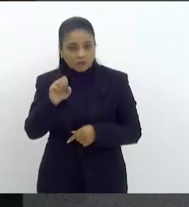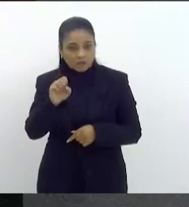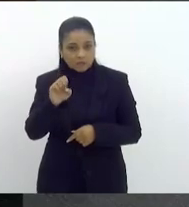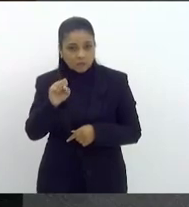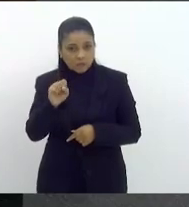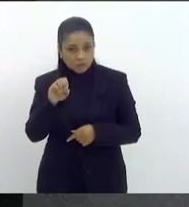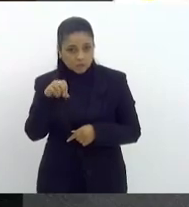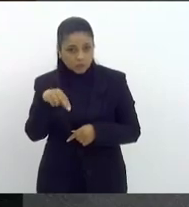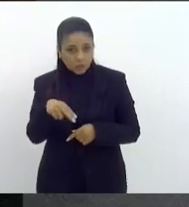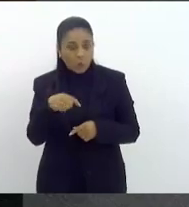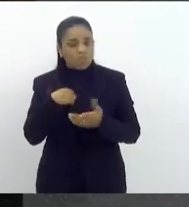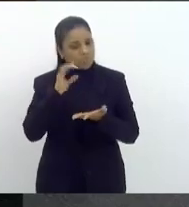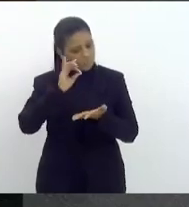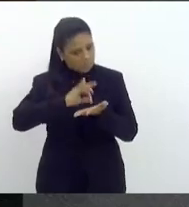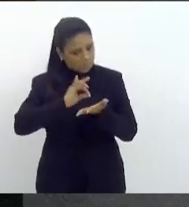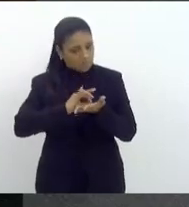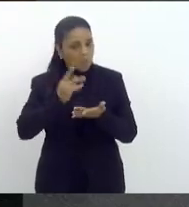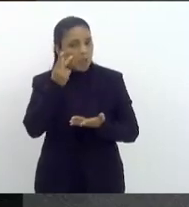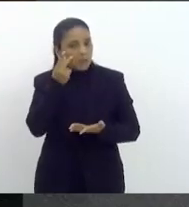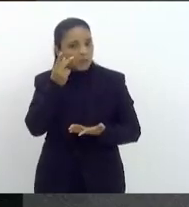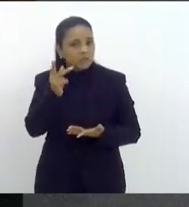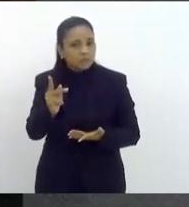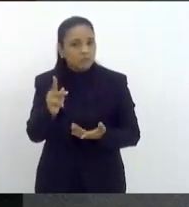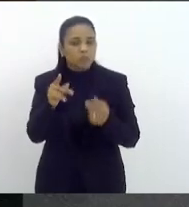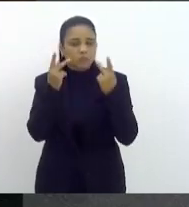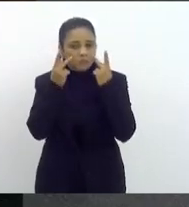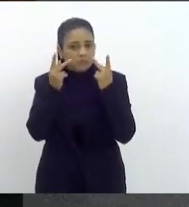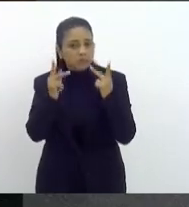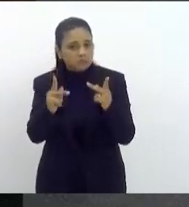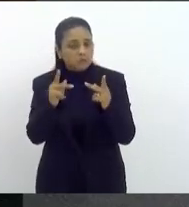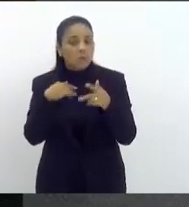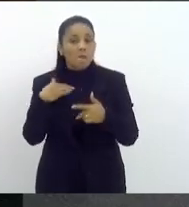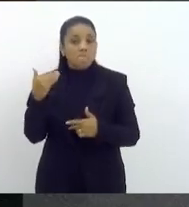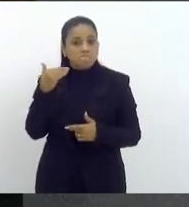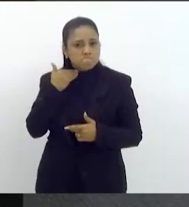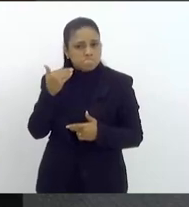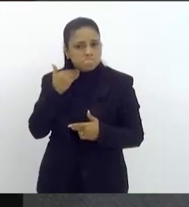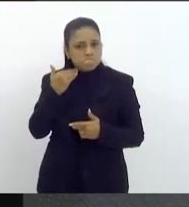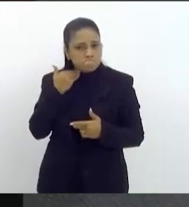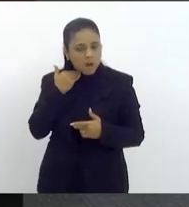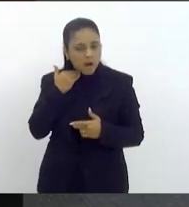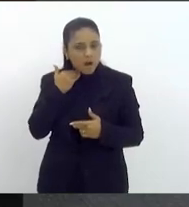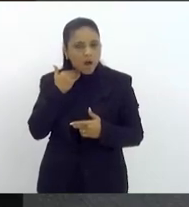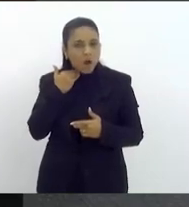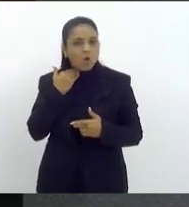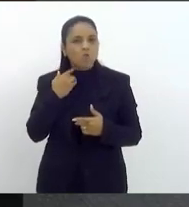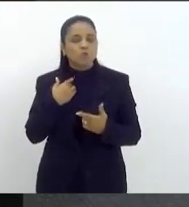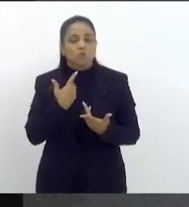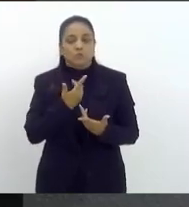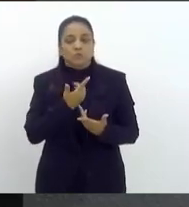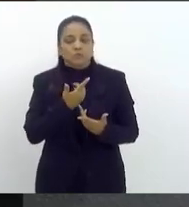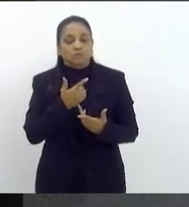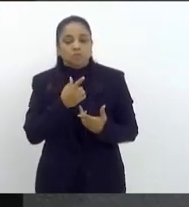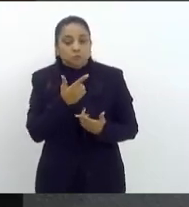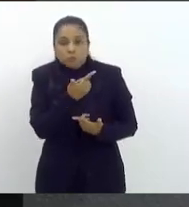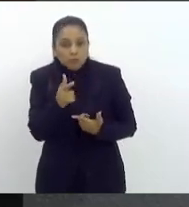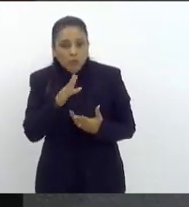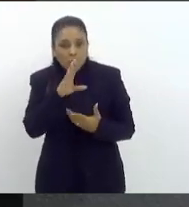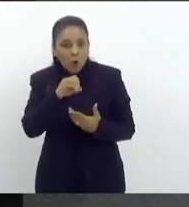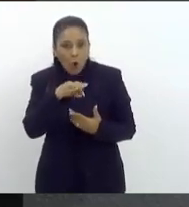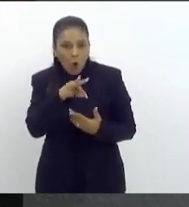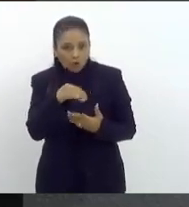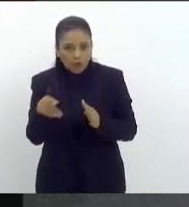verdade muitos bancos exercem sobre as pessoas que não são Correntistas e querem pagar suas contas